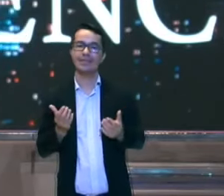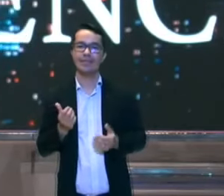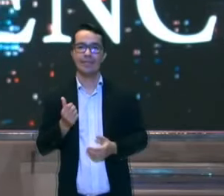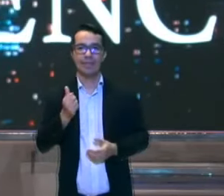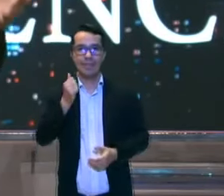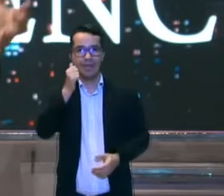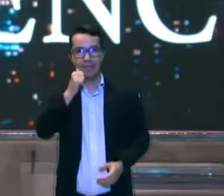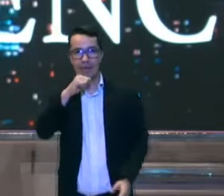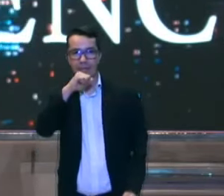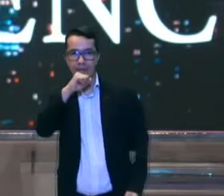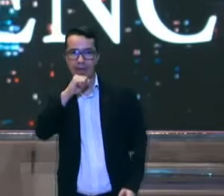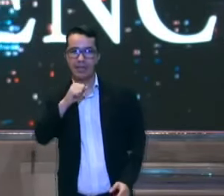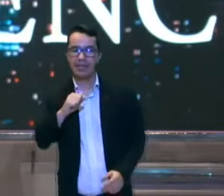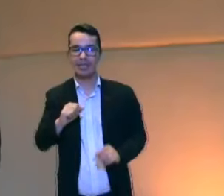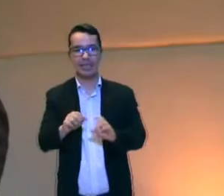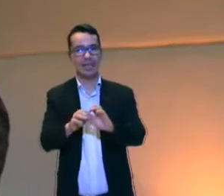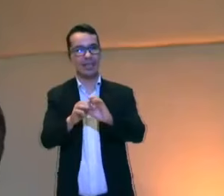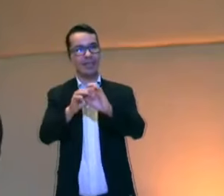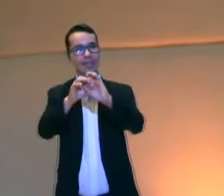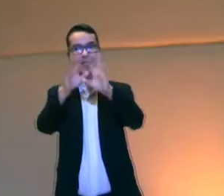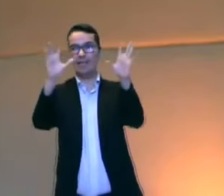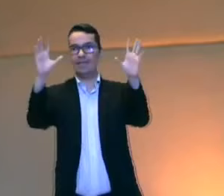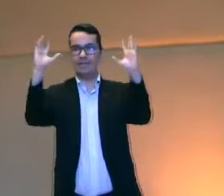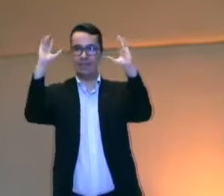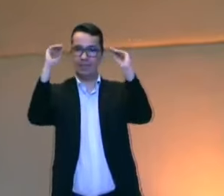Serviram bebida à vontade aquela noite.